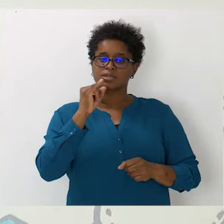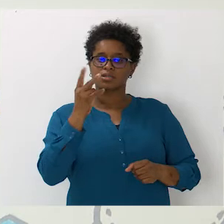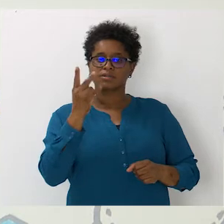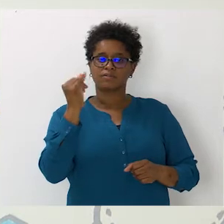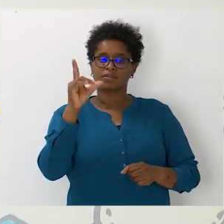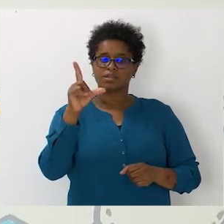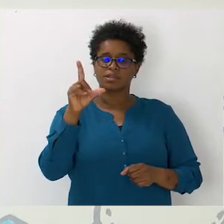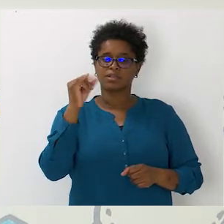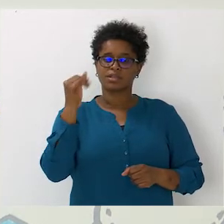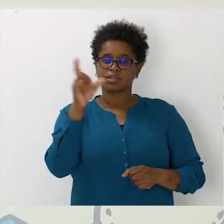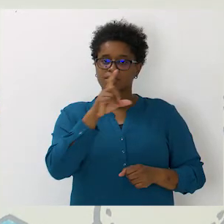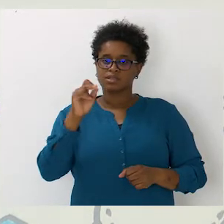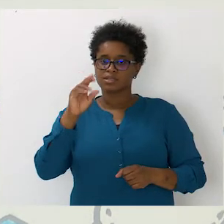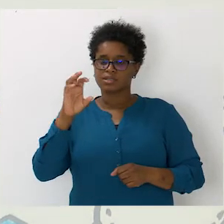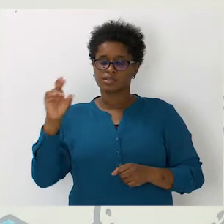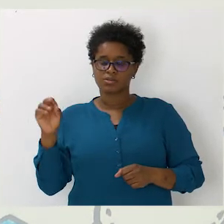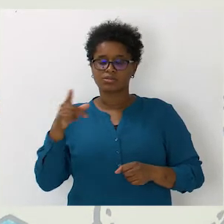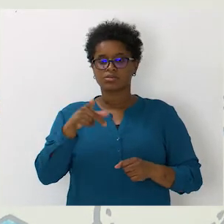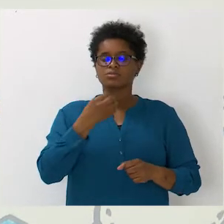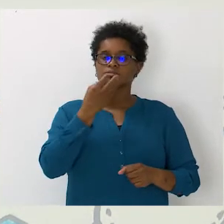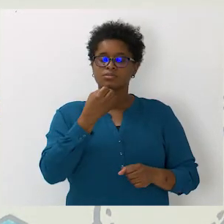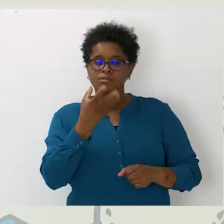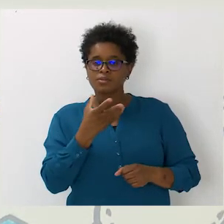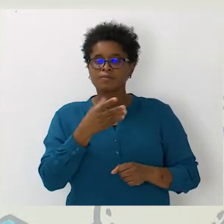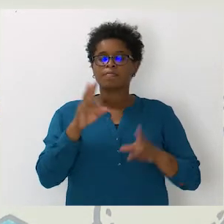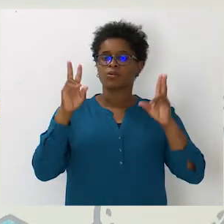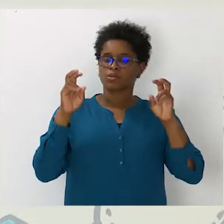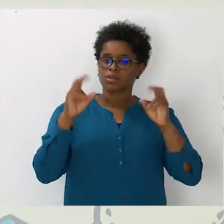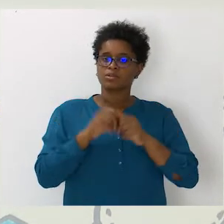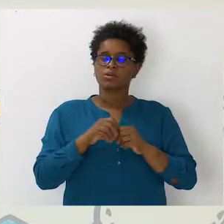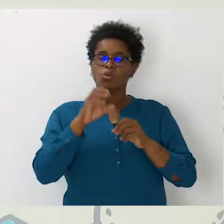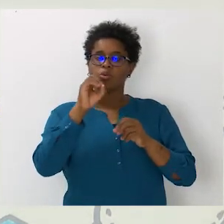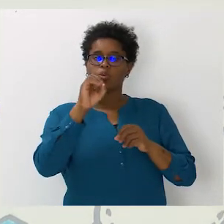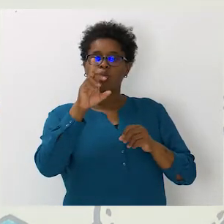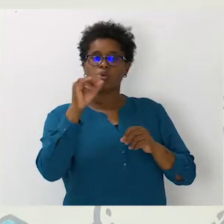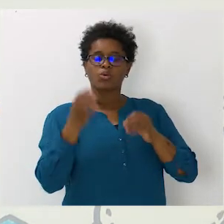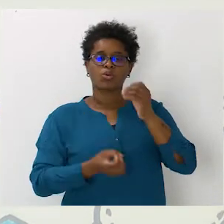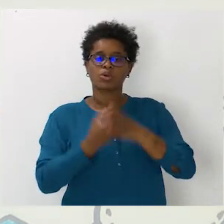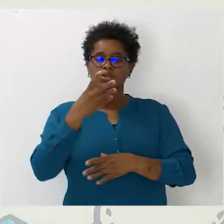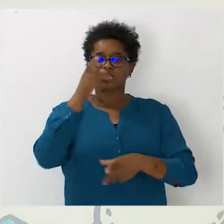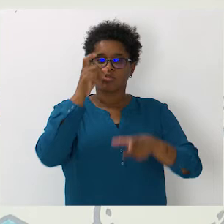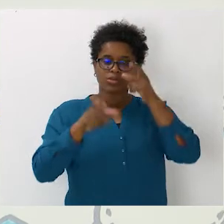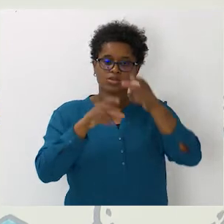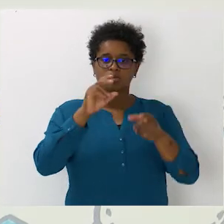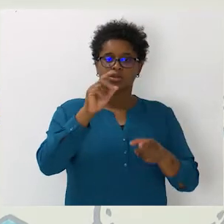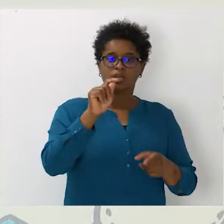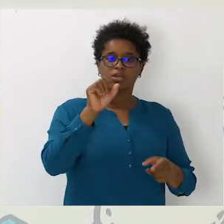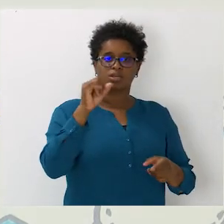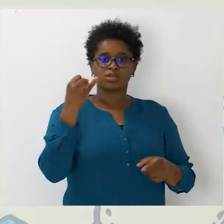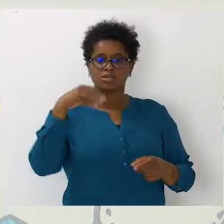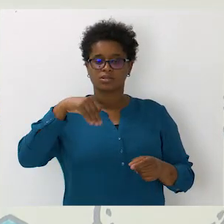civilização. Por isso, justifica o título Origem da População